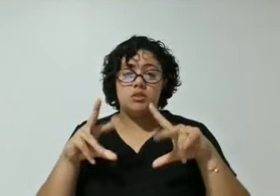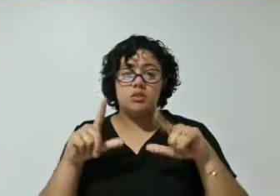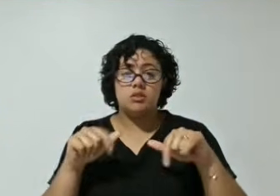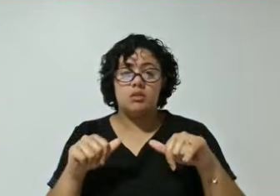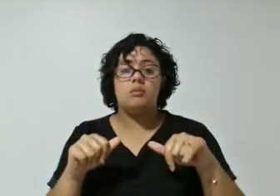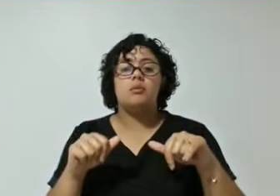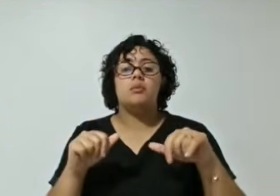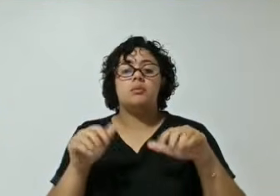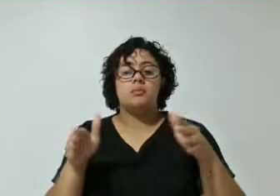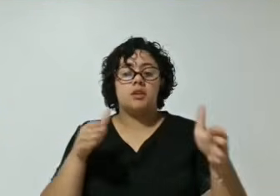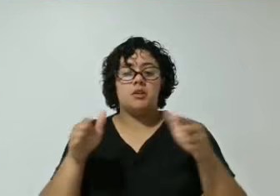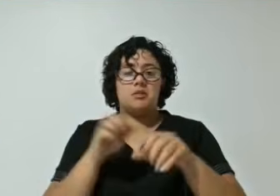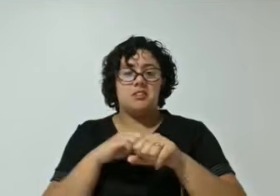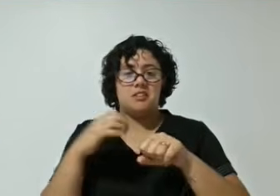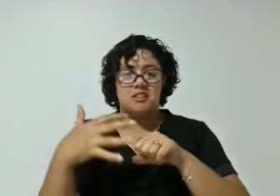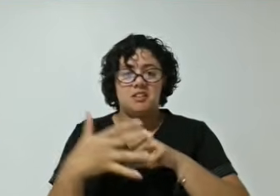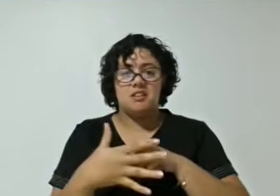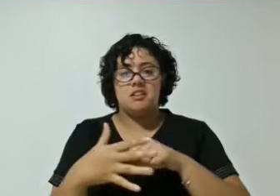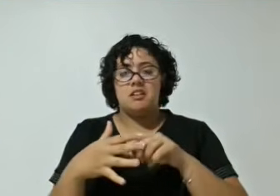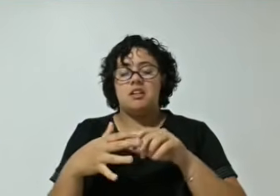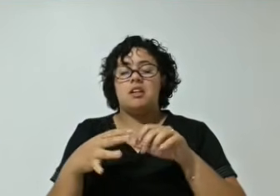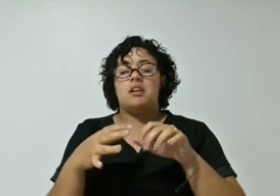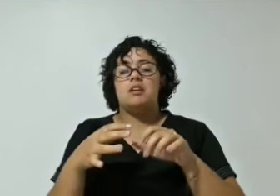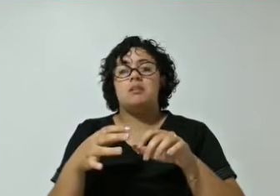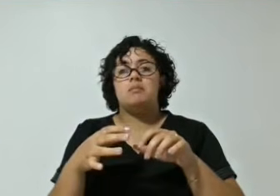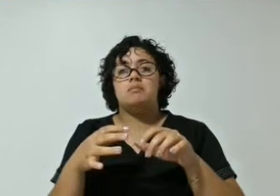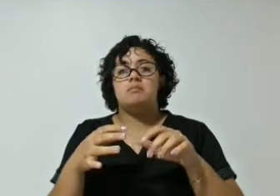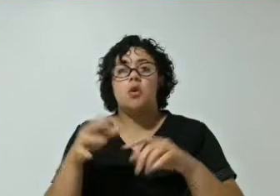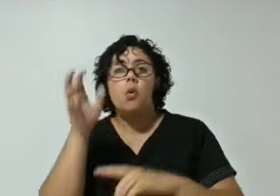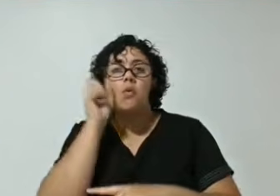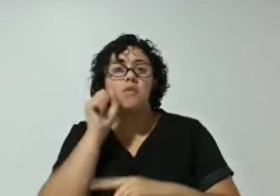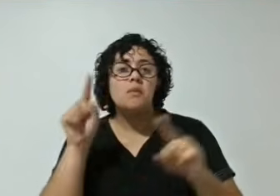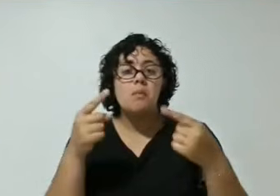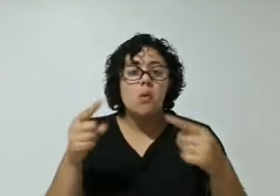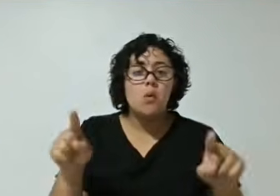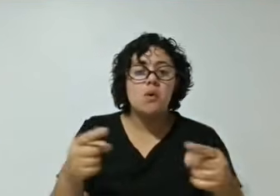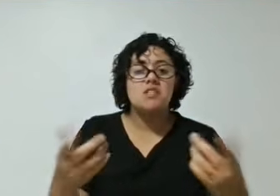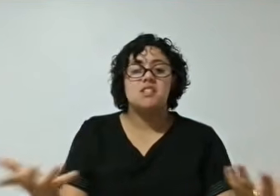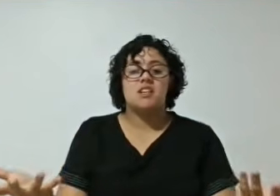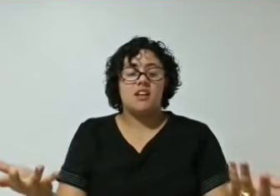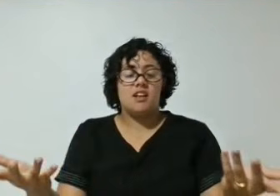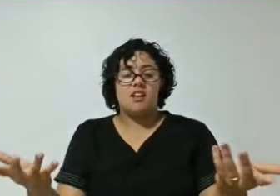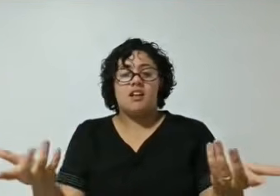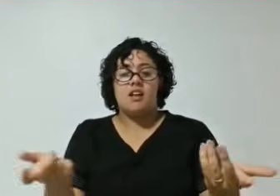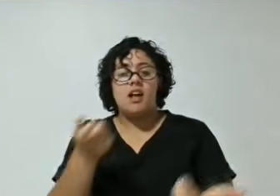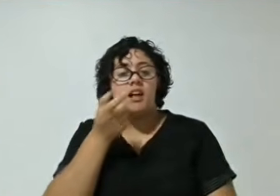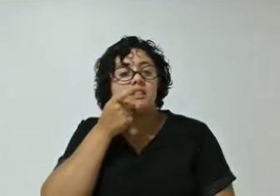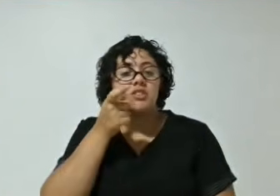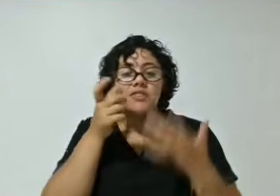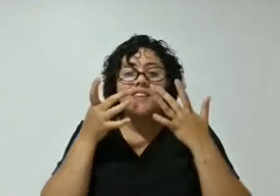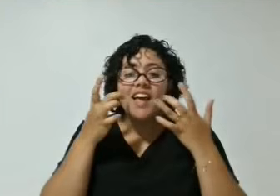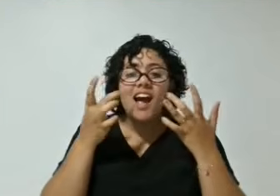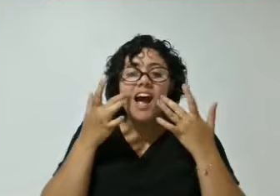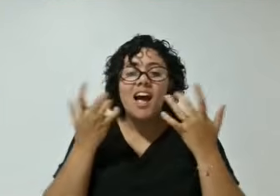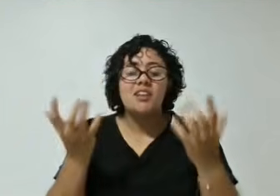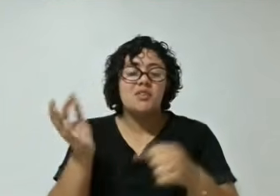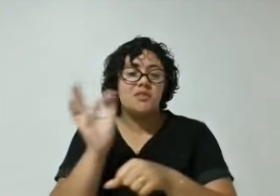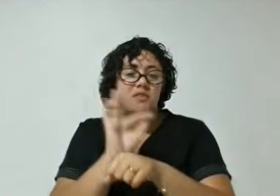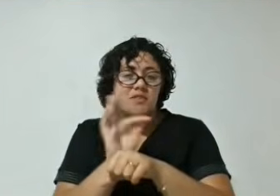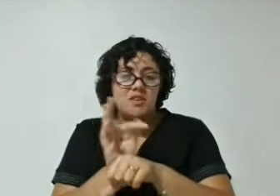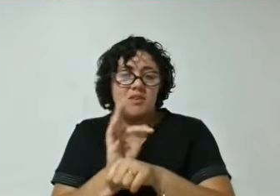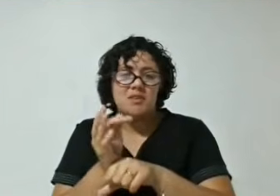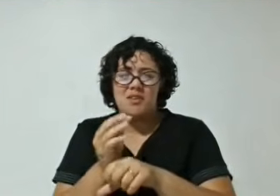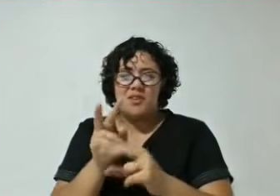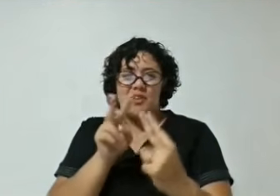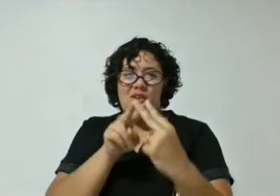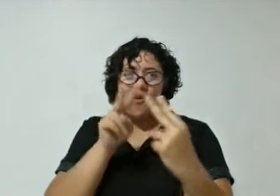música, assistindo filmes, série, teatro, ainda que online, da forma mais estranha, porque o